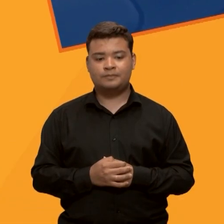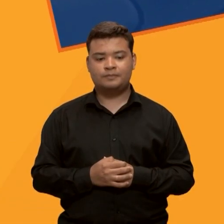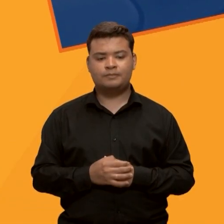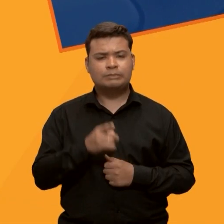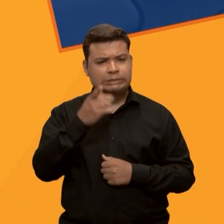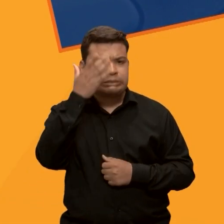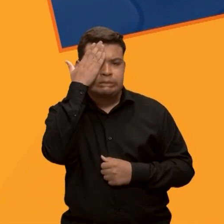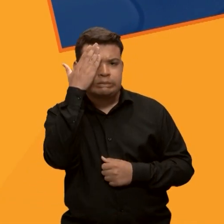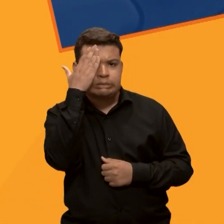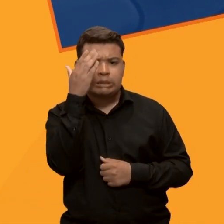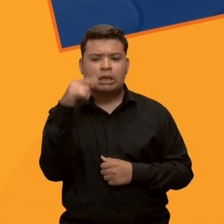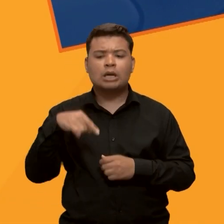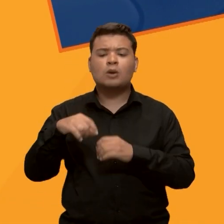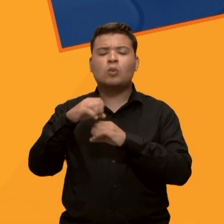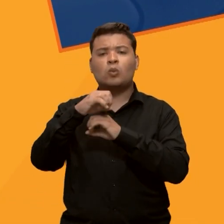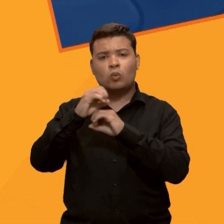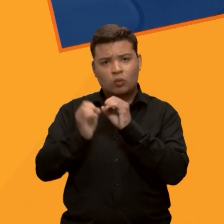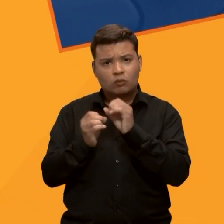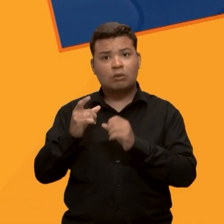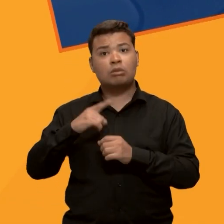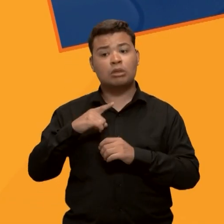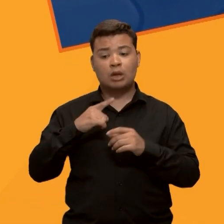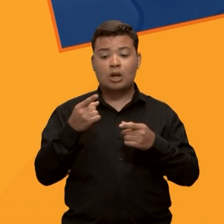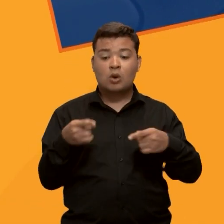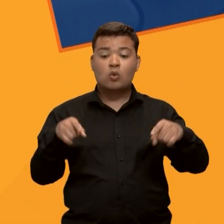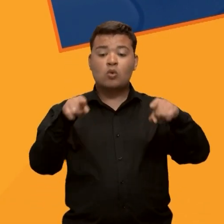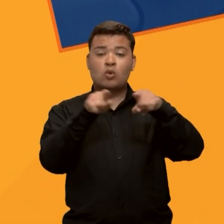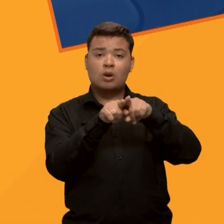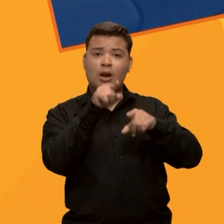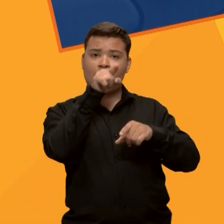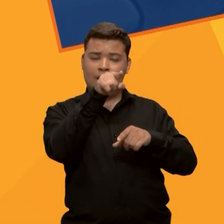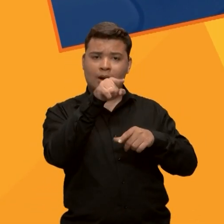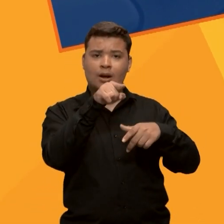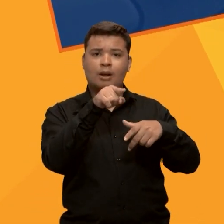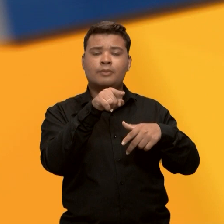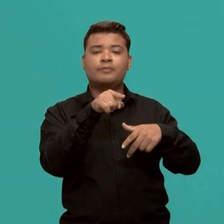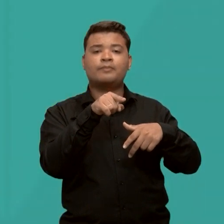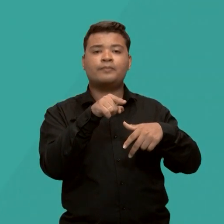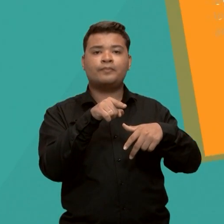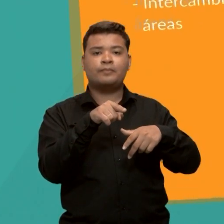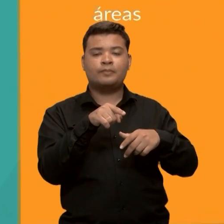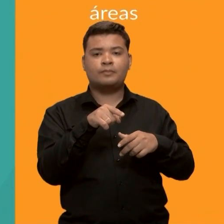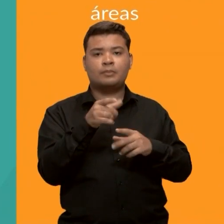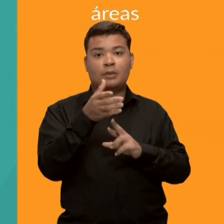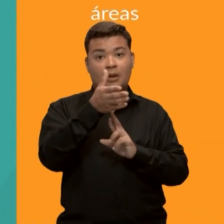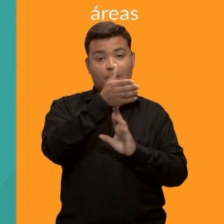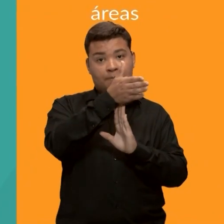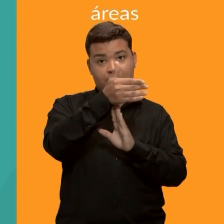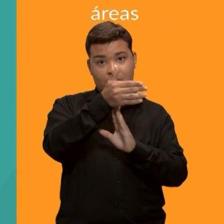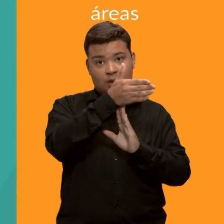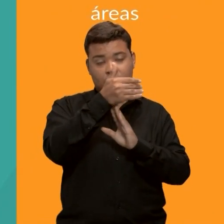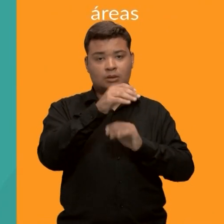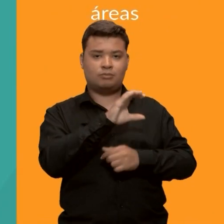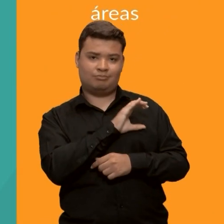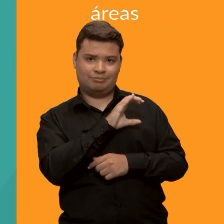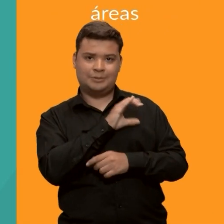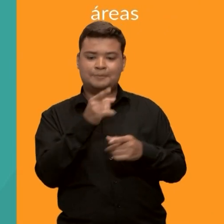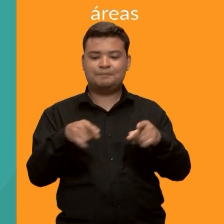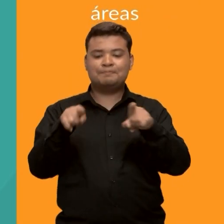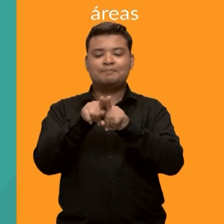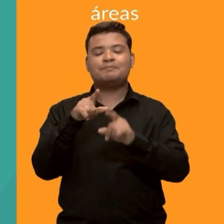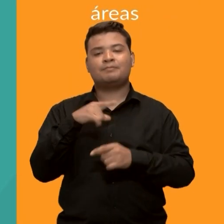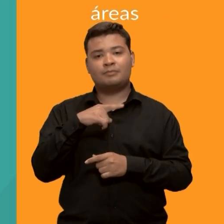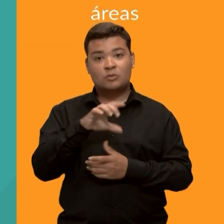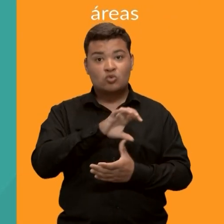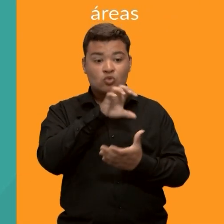Você sabia que a universidade possui um convênio com a Embaixada do Canadá? É através do Núcleo de